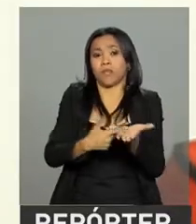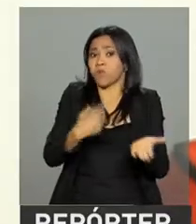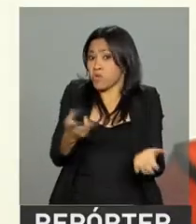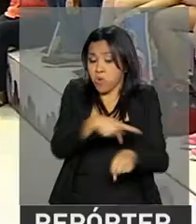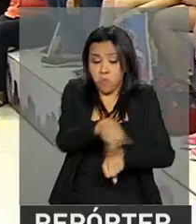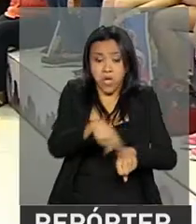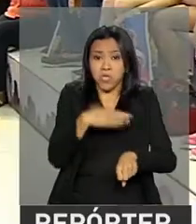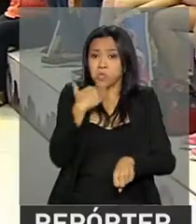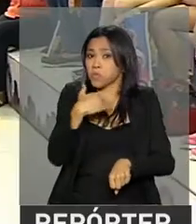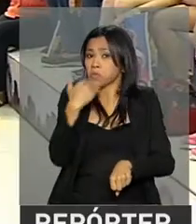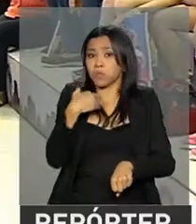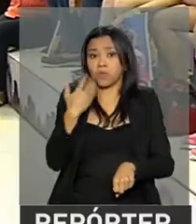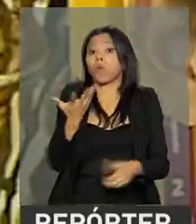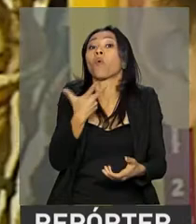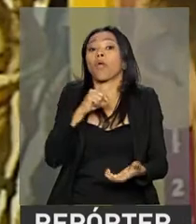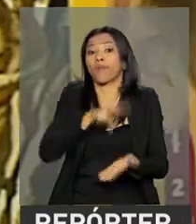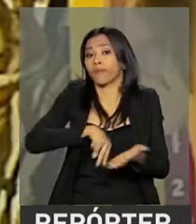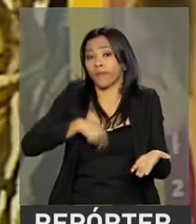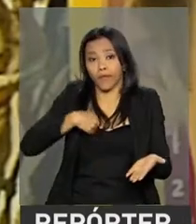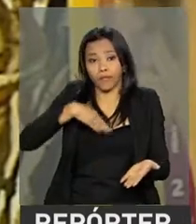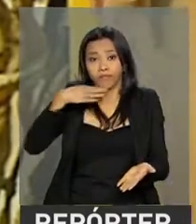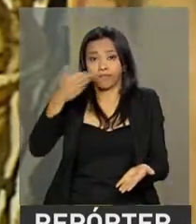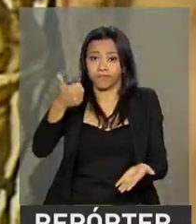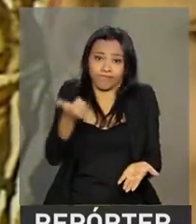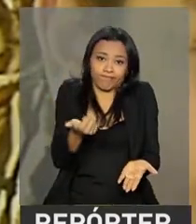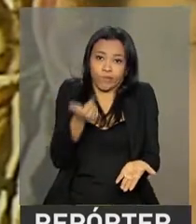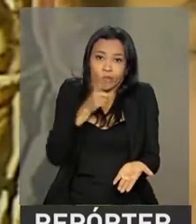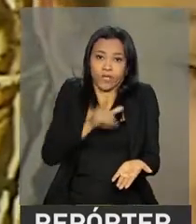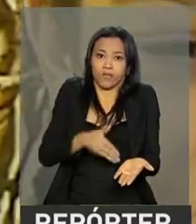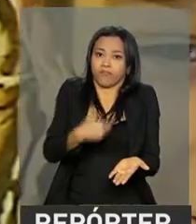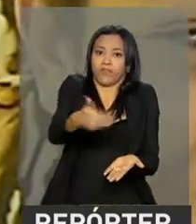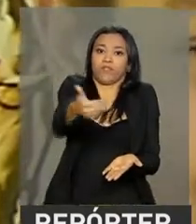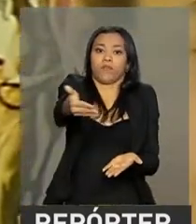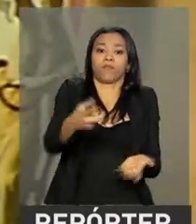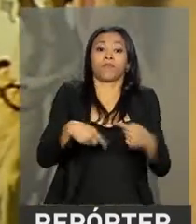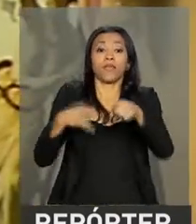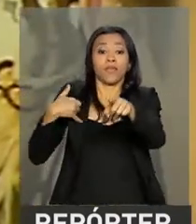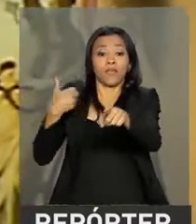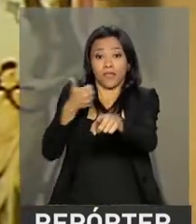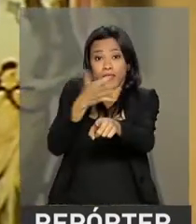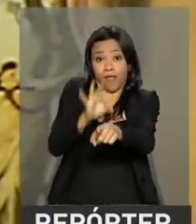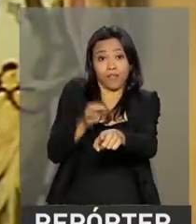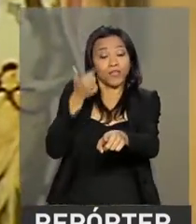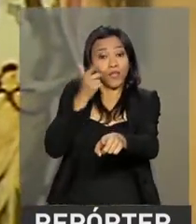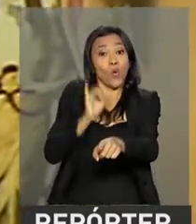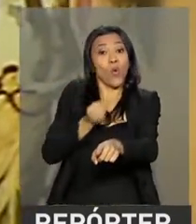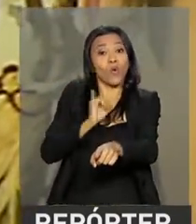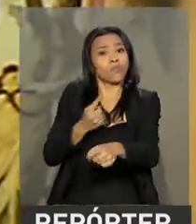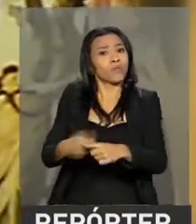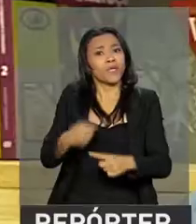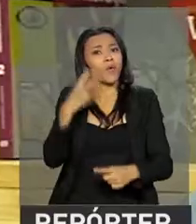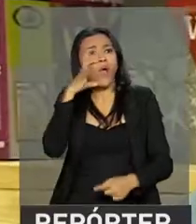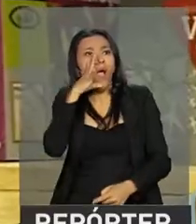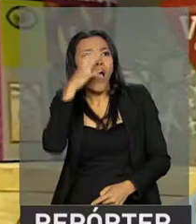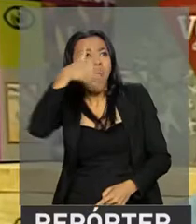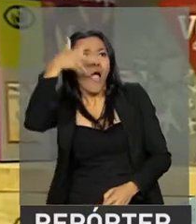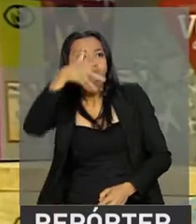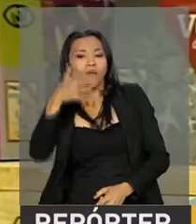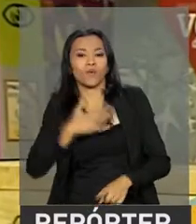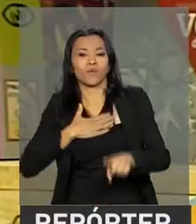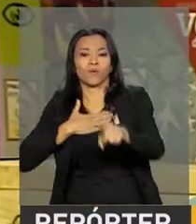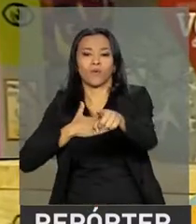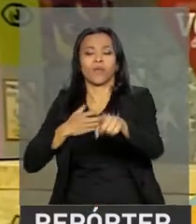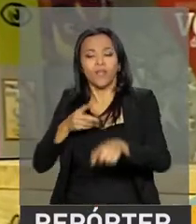vai para frente sem leitores. Pedro Henrique, de 10 anos, conta por que gostou tanto da palestra do Ilan. Porque a gente